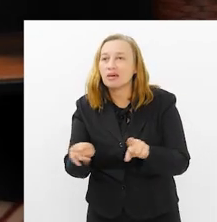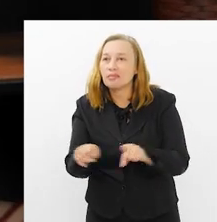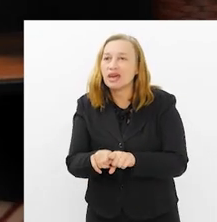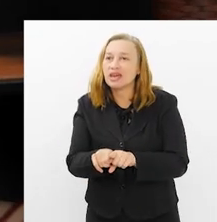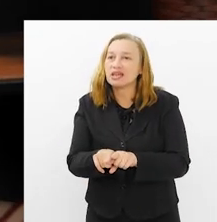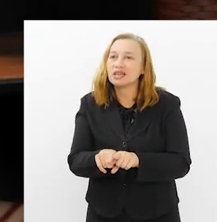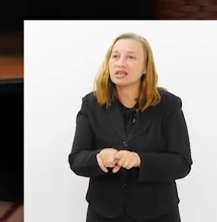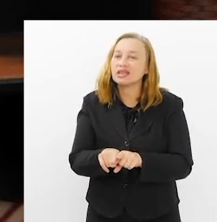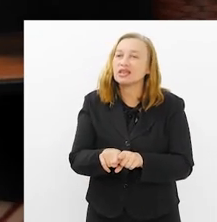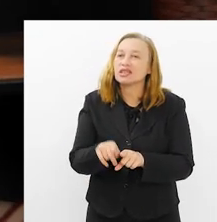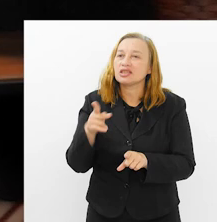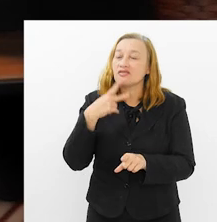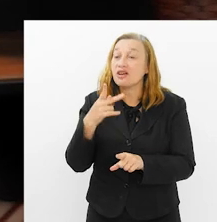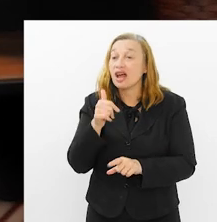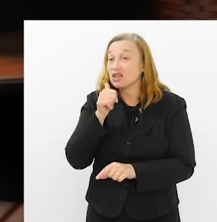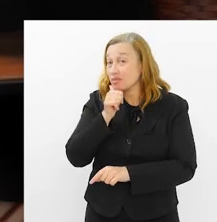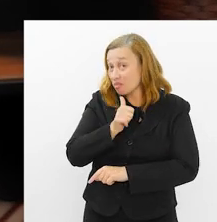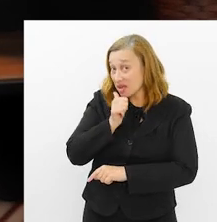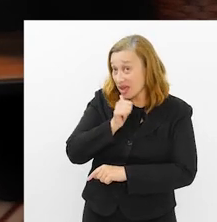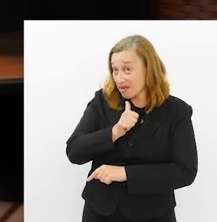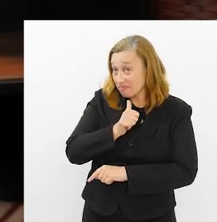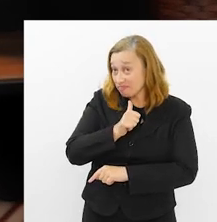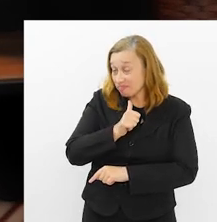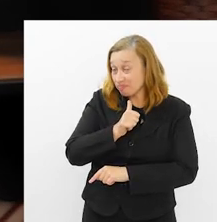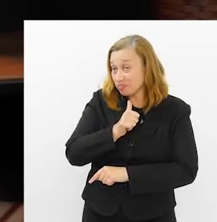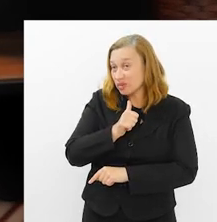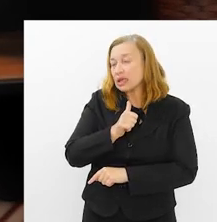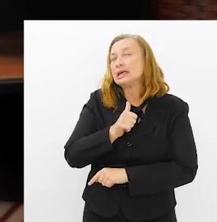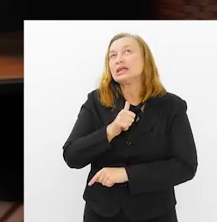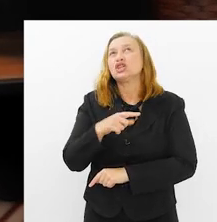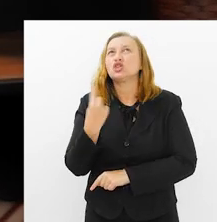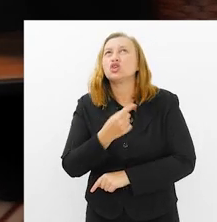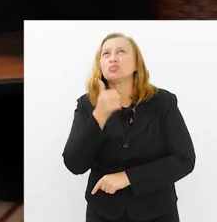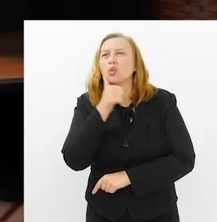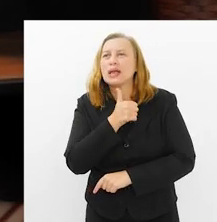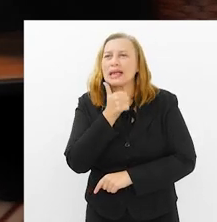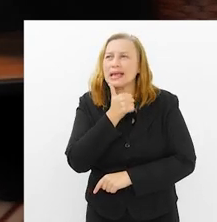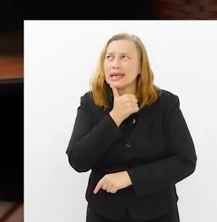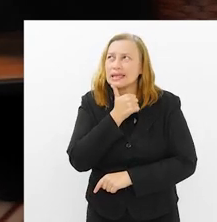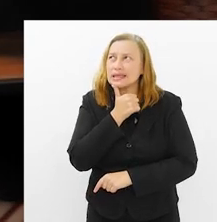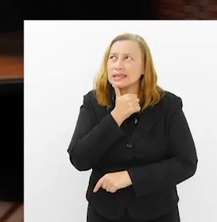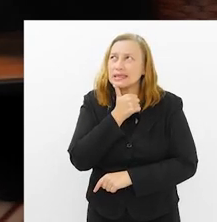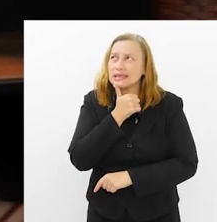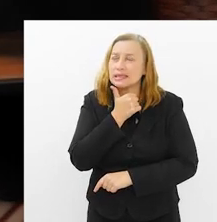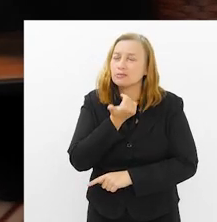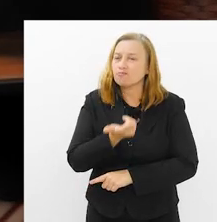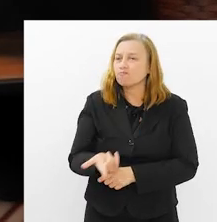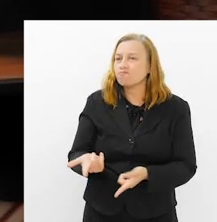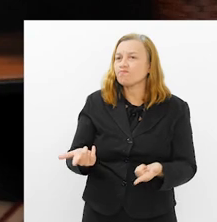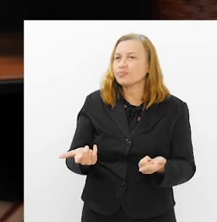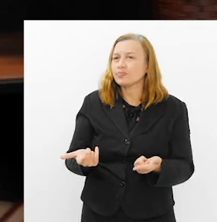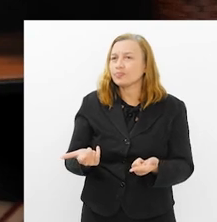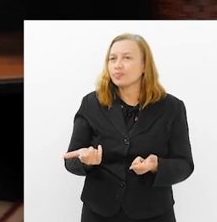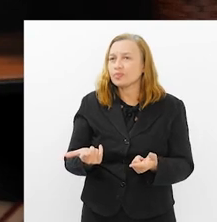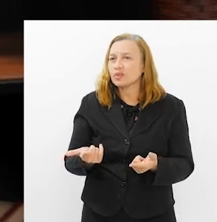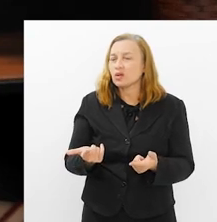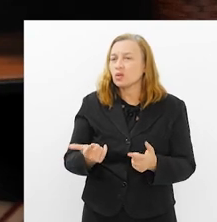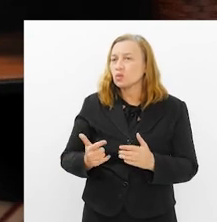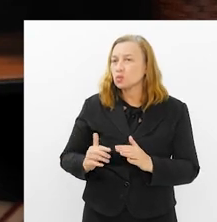aí eu gostaria também de pegar essa questão da mulher, né? Nós mulheres, a gente